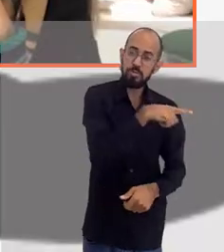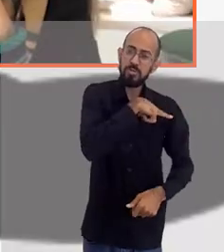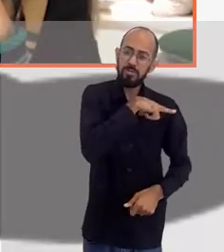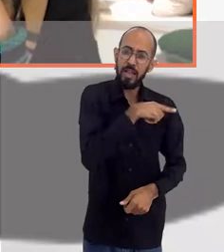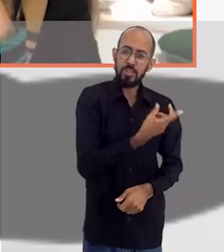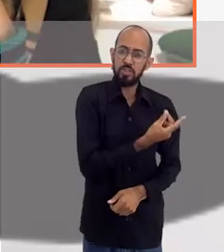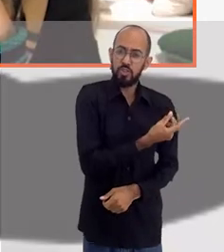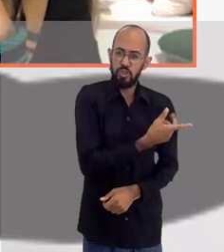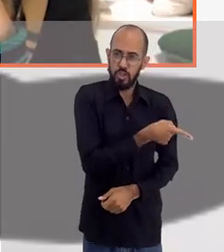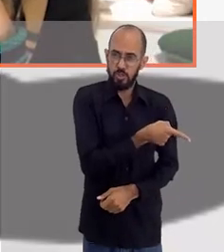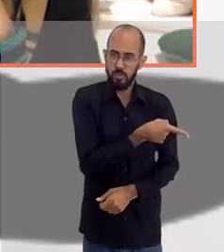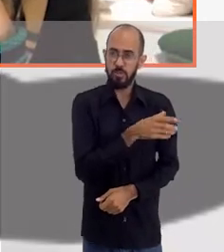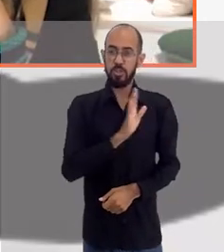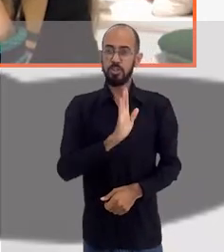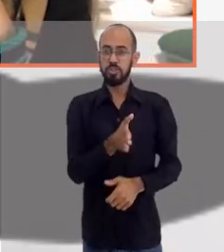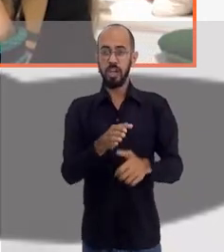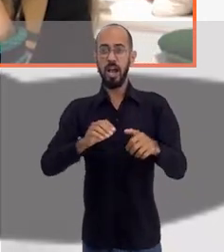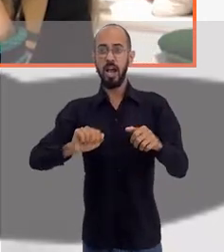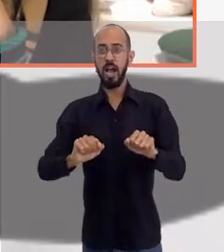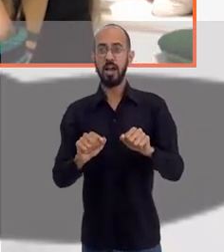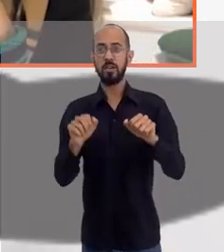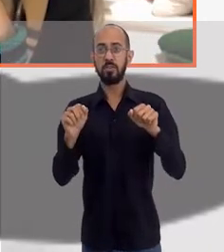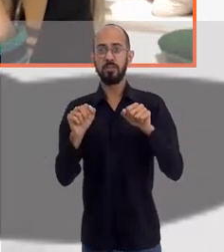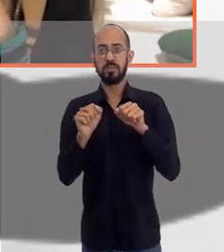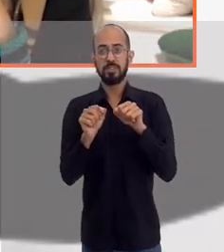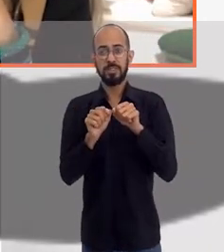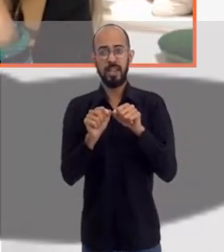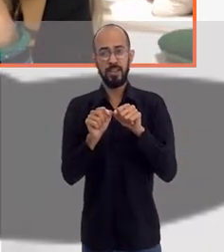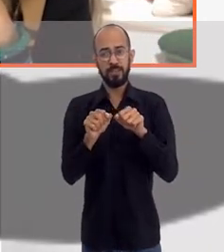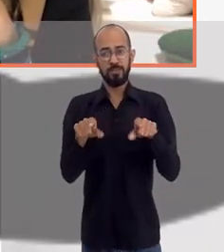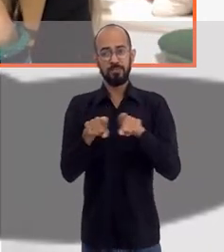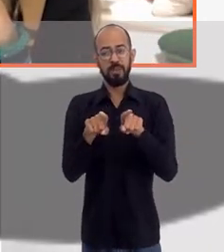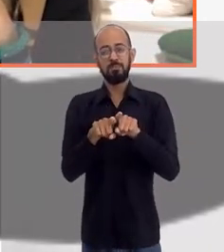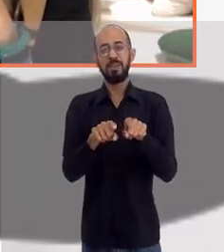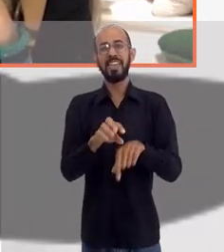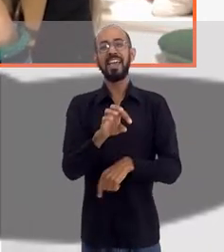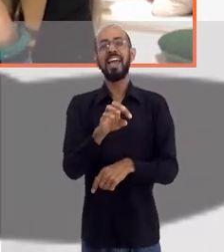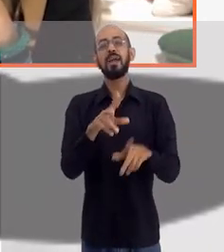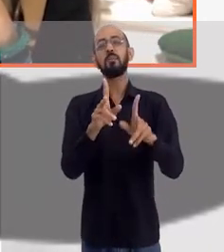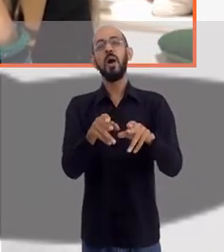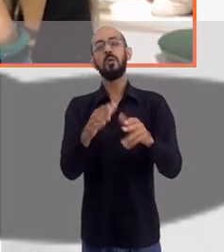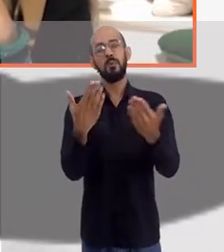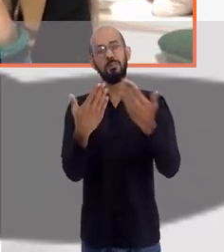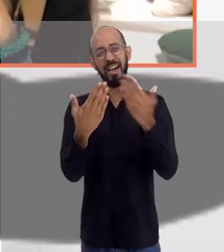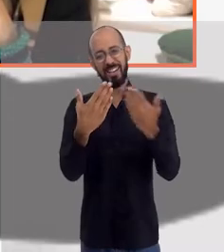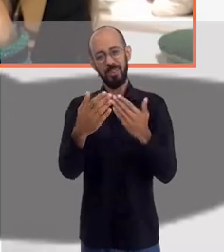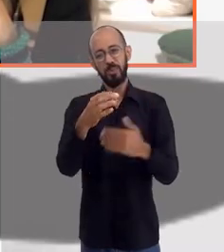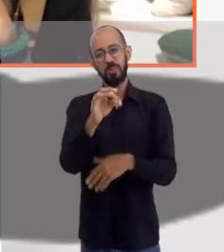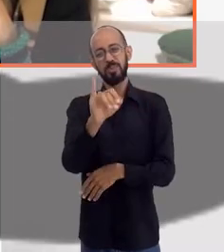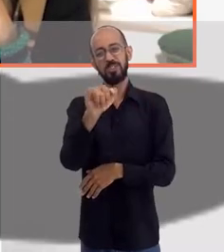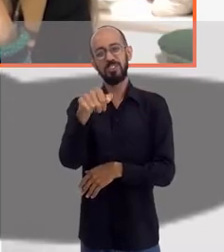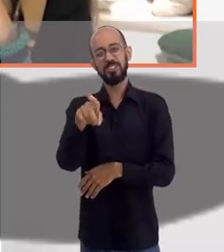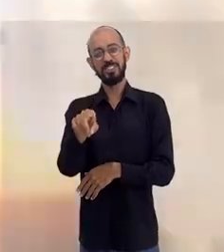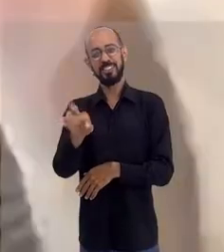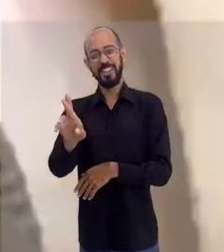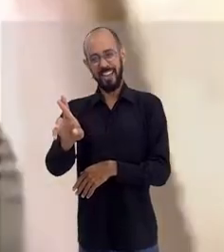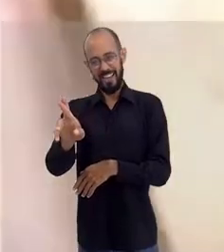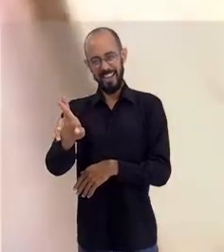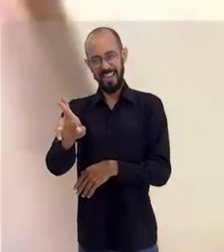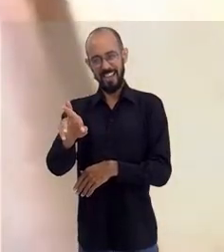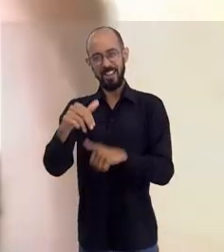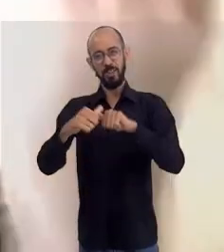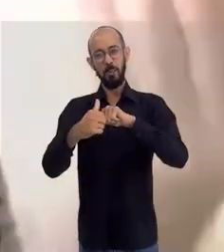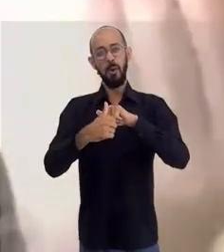pagar chamar até tinder do boleto Cláudio faz esse mete entre as pessoas então sim a gente pode usar